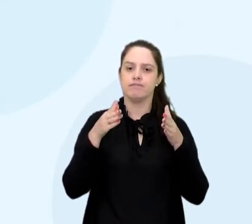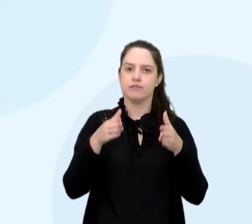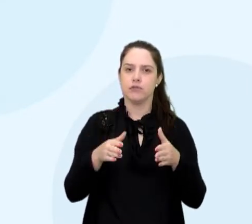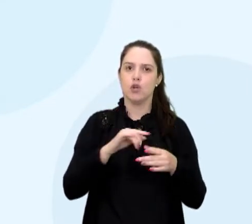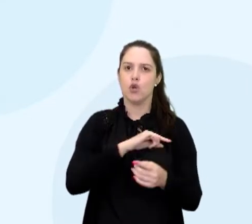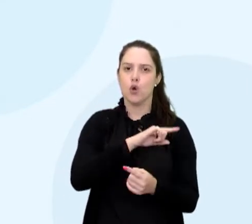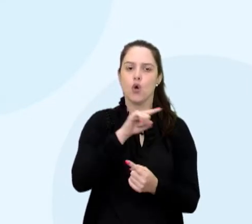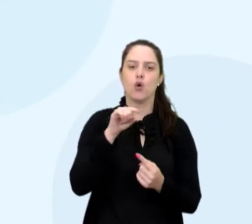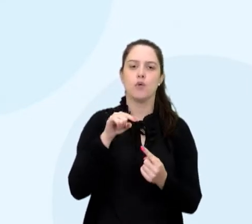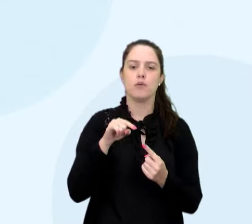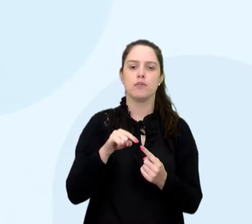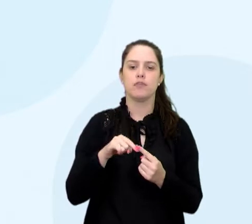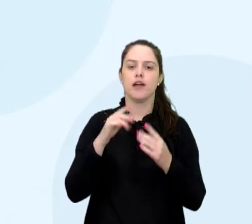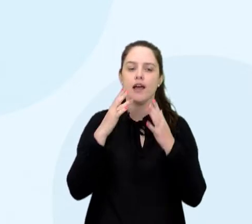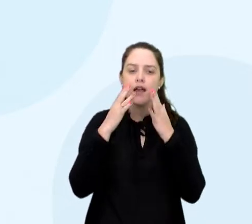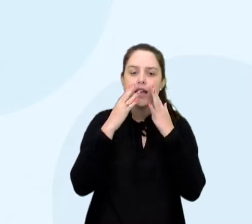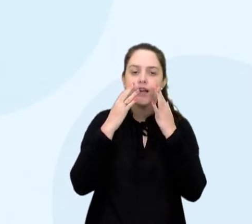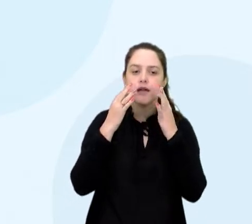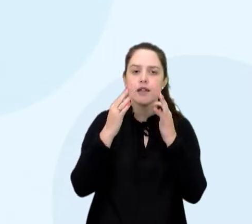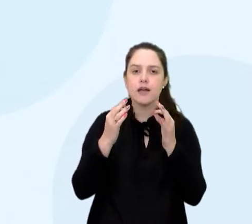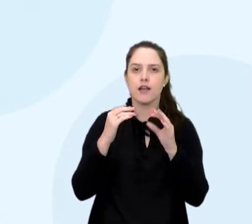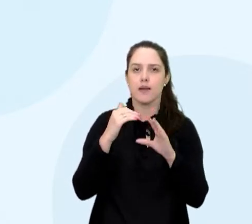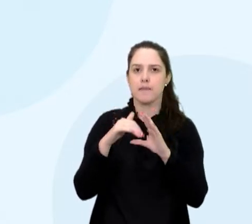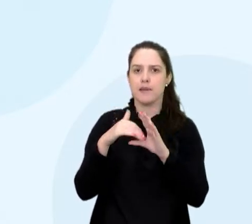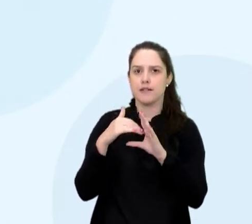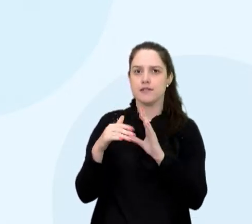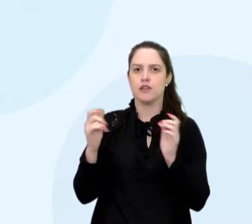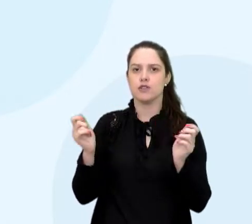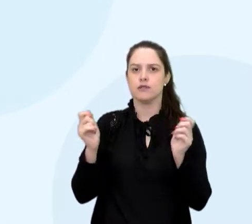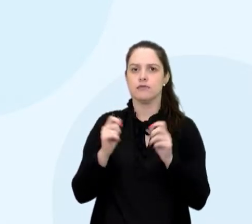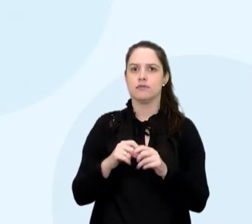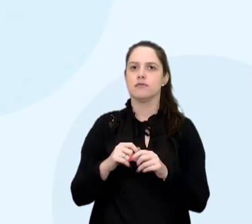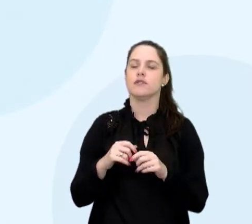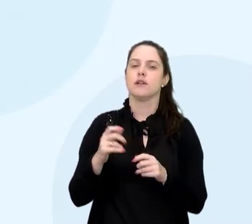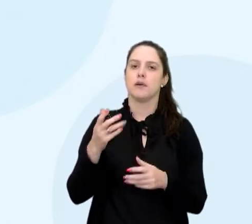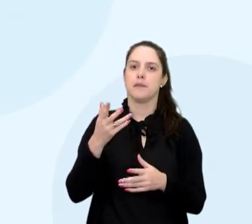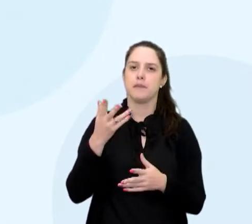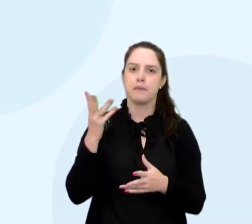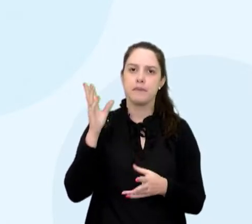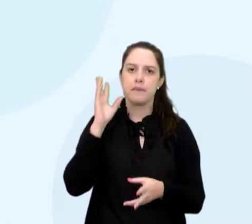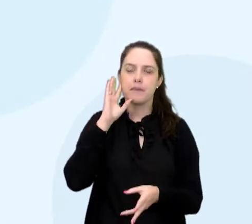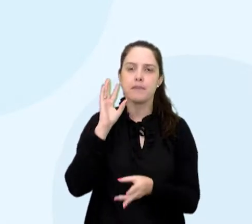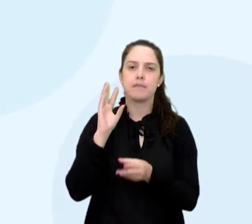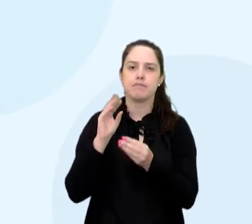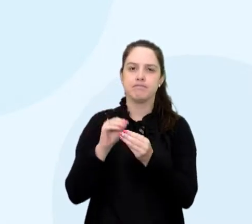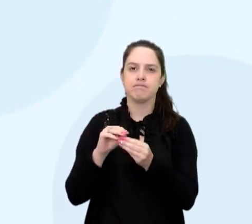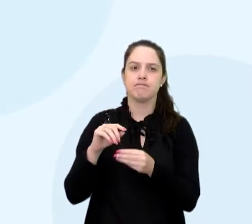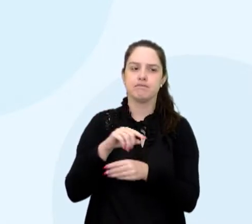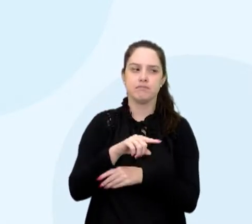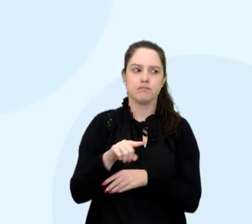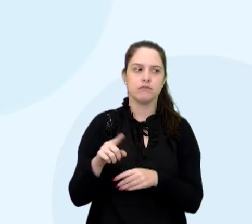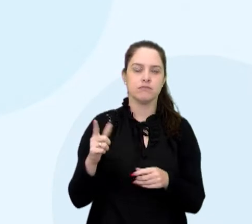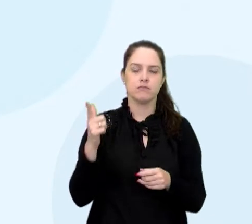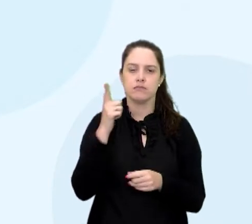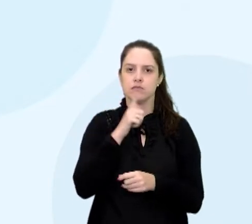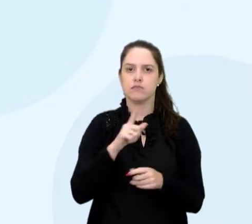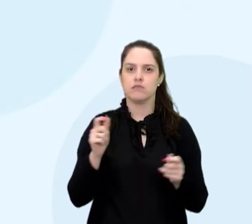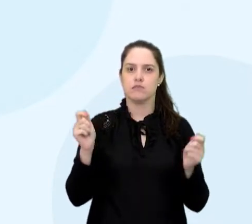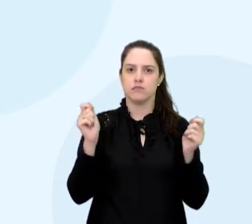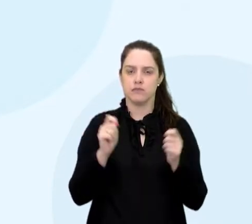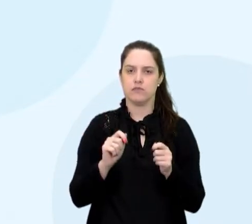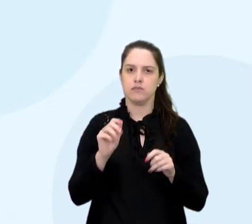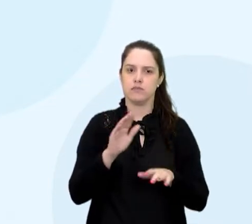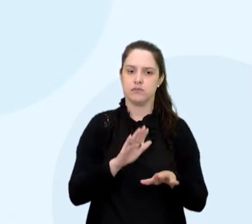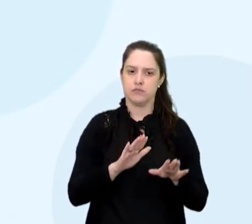sempre atrair atenção e transmitir uma mensagem de forma sintética, mas memorável, fazendo você rir. Além de causar humor, os memes têm sido usados